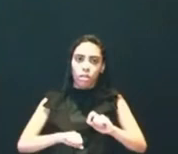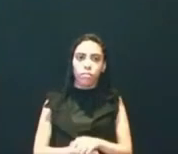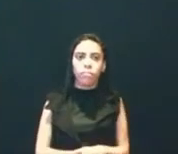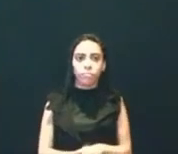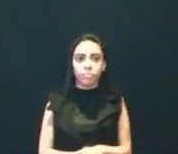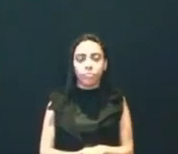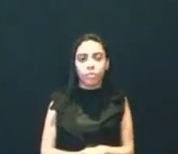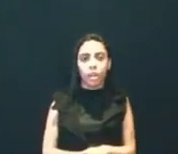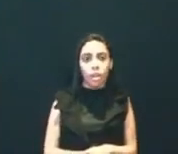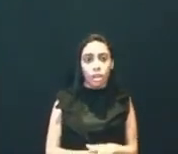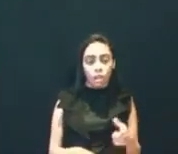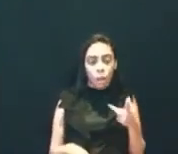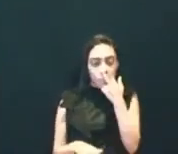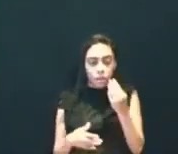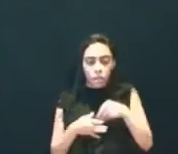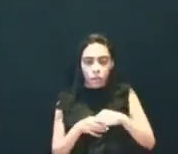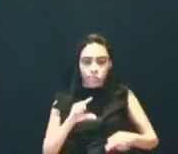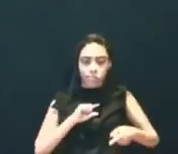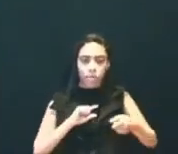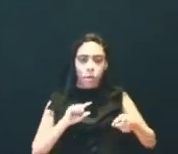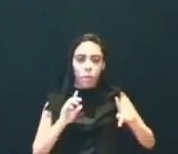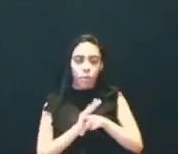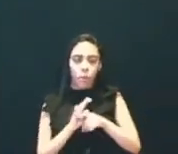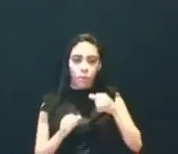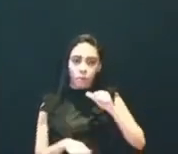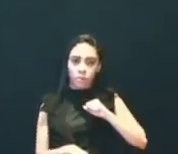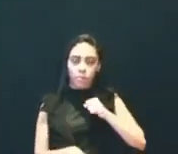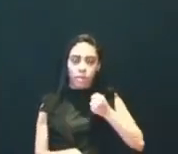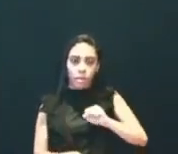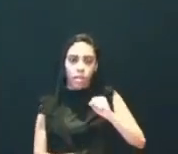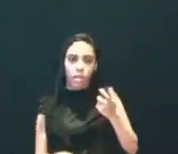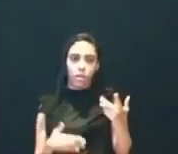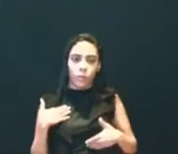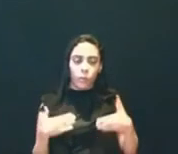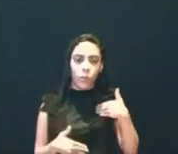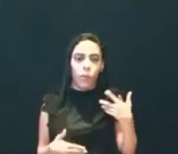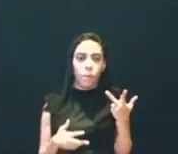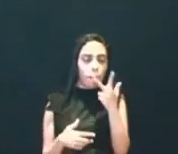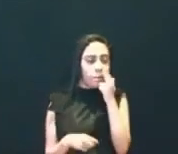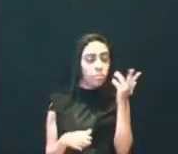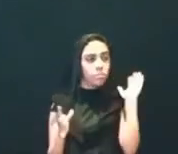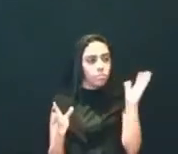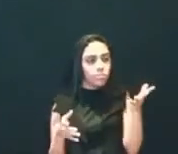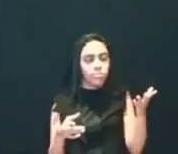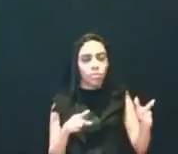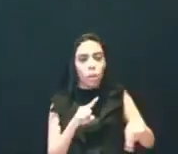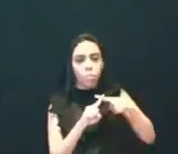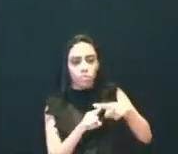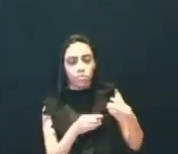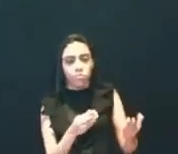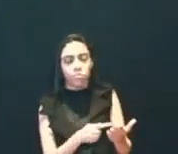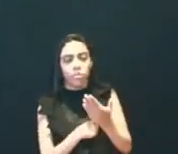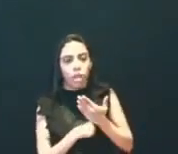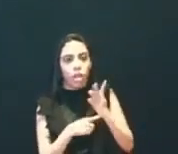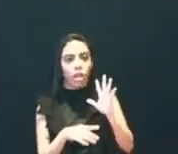tivemos os anticorpos monoclonais nos últimos 10 anos, que trouxeram um ganho muito grande de sobrevida,